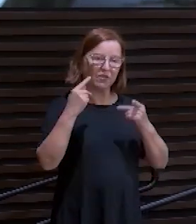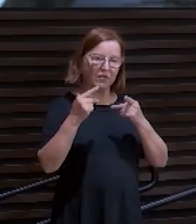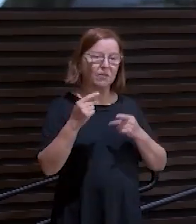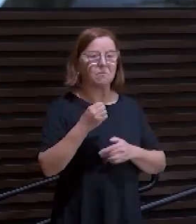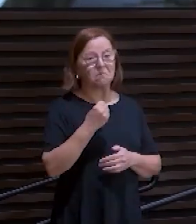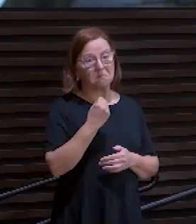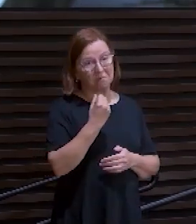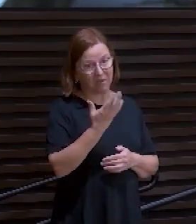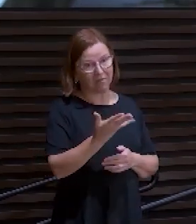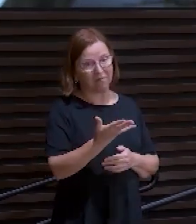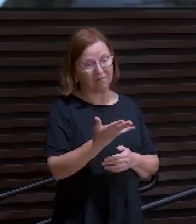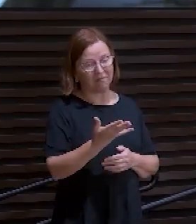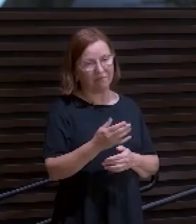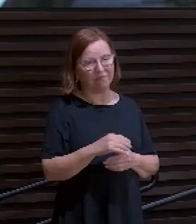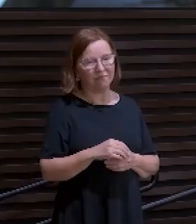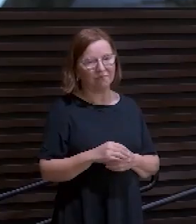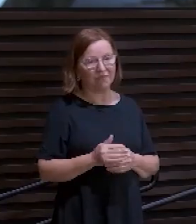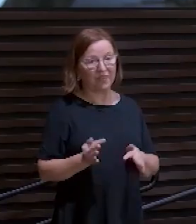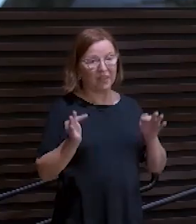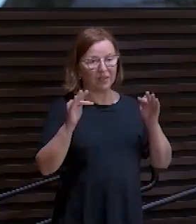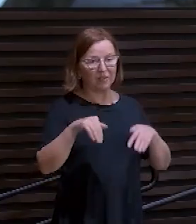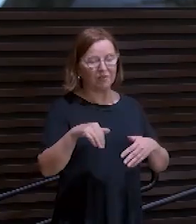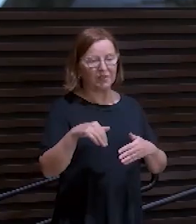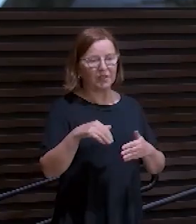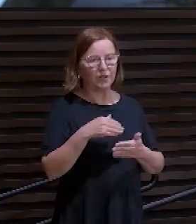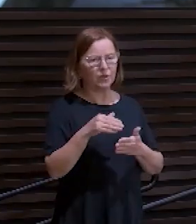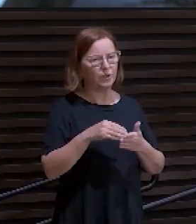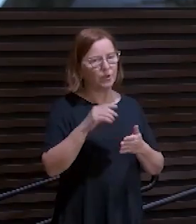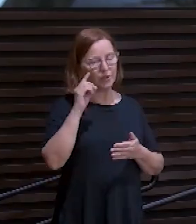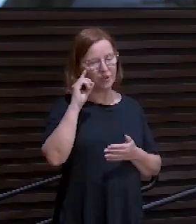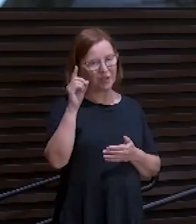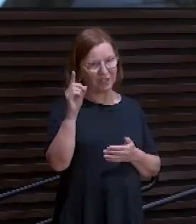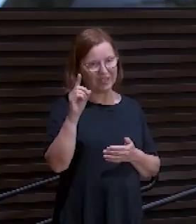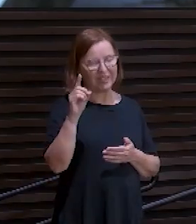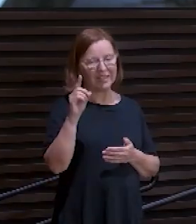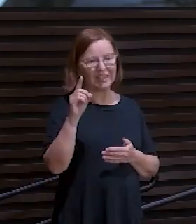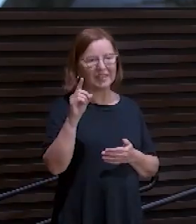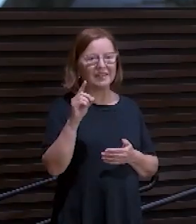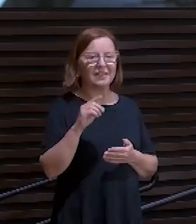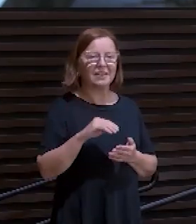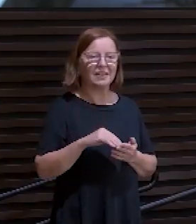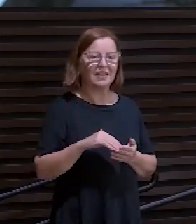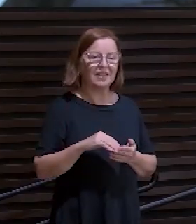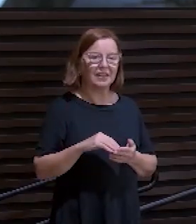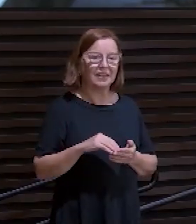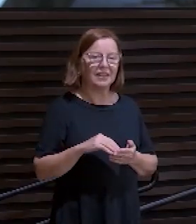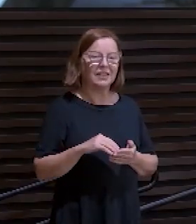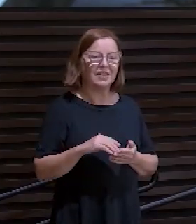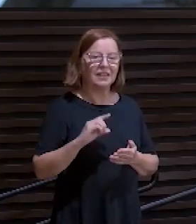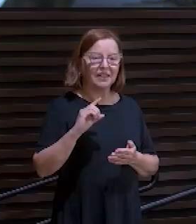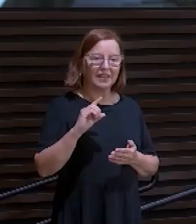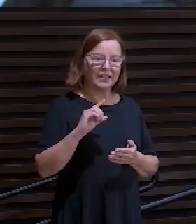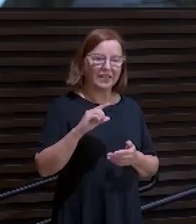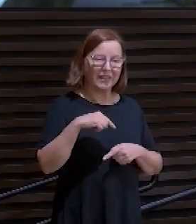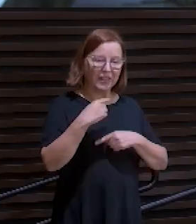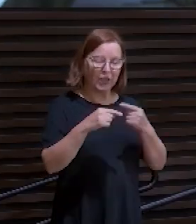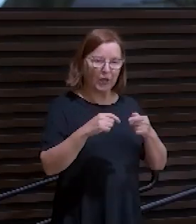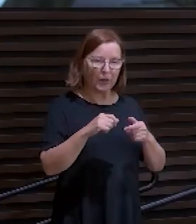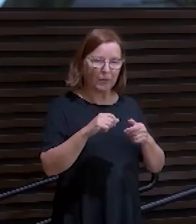bom. E no final de todos os dias, Ele disse, depois de criar o homem e a mulher, e disse Deus, é muito